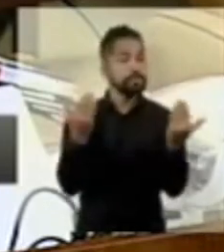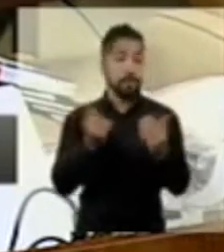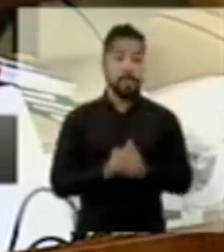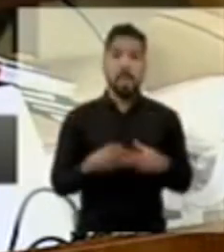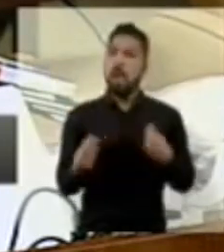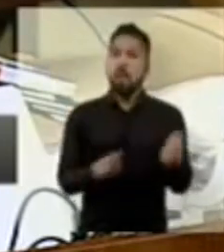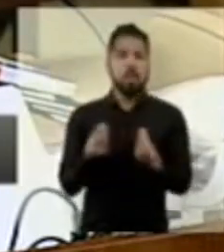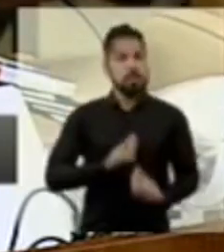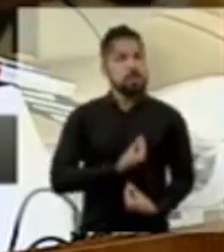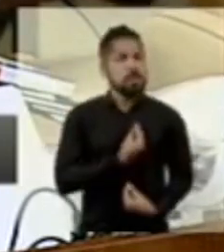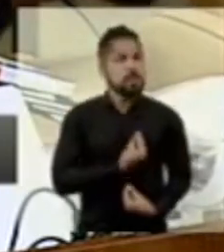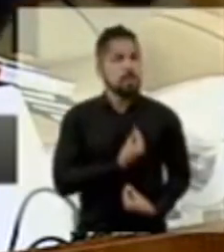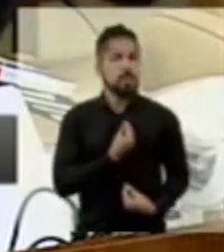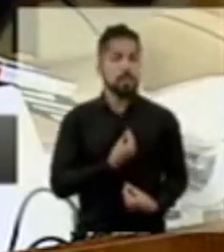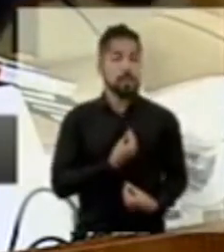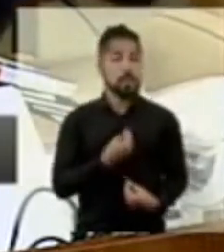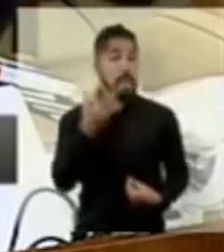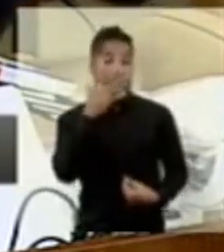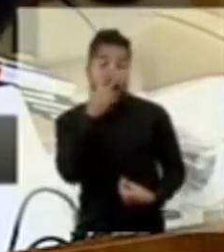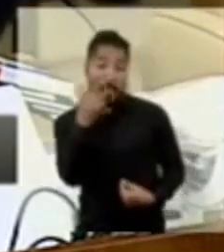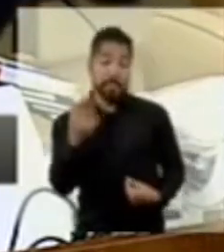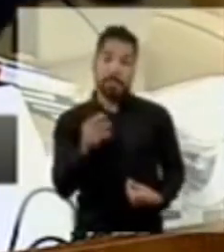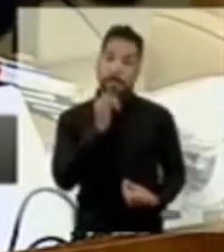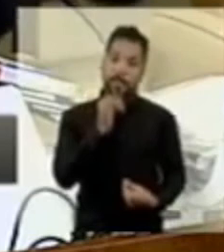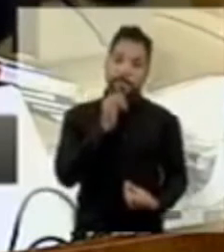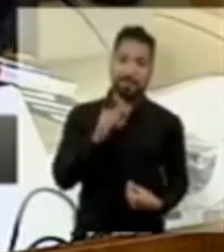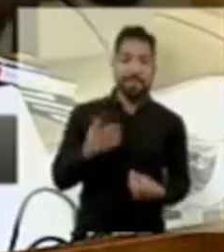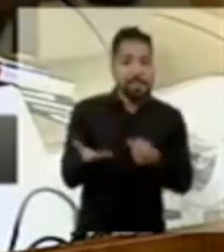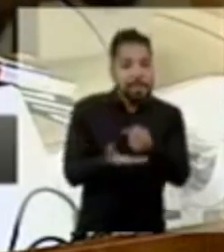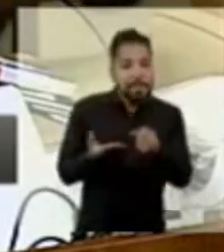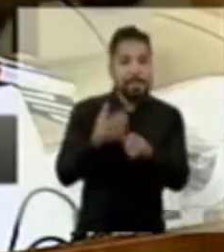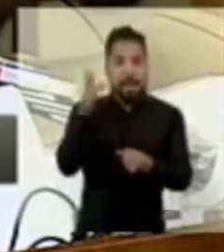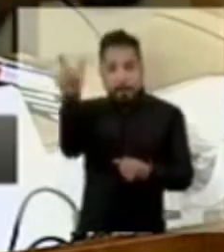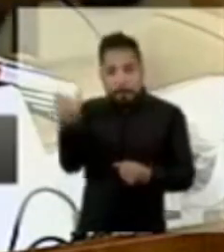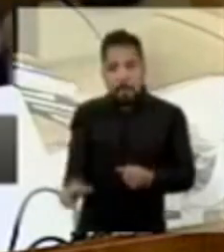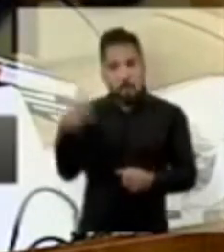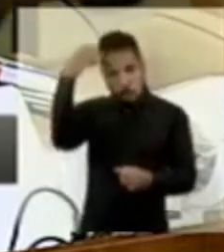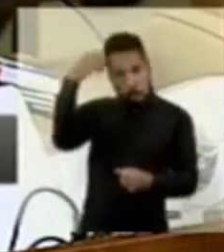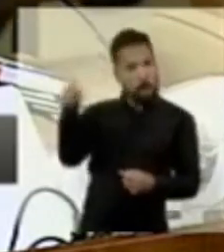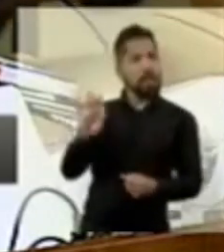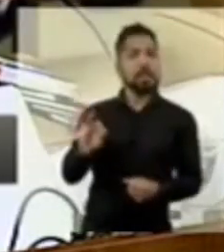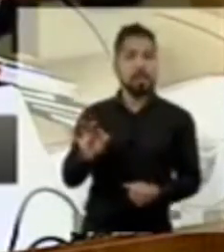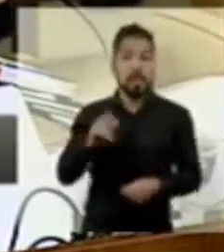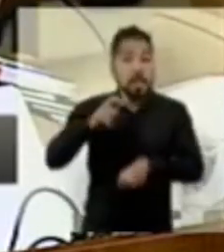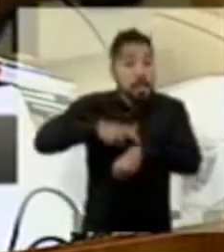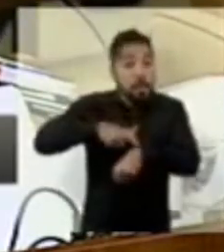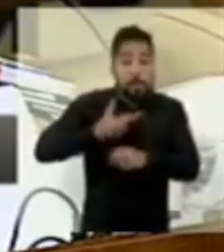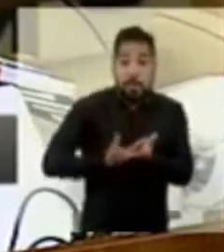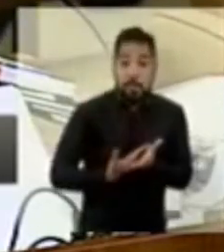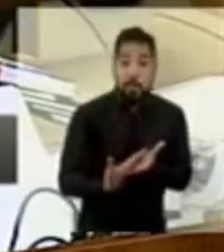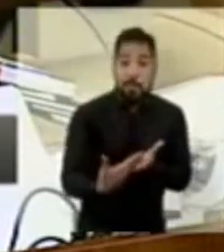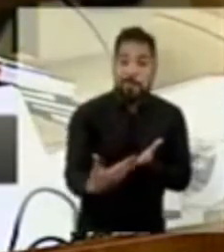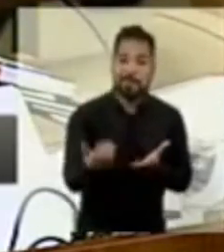como é que funciona a ponderação no caso do princípio da presunção de não culpabilidade quando começa